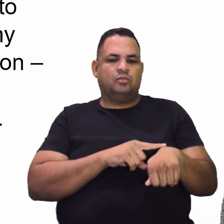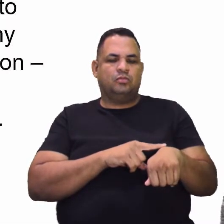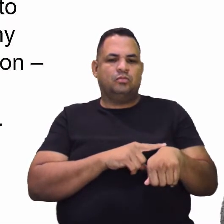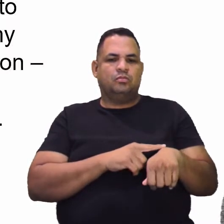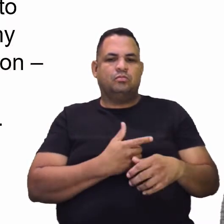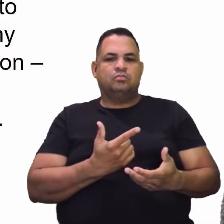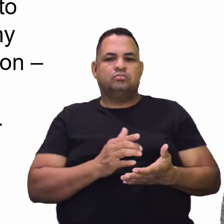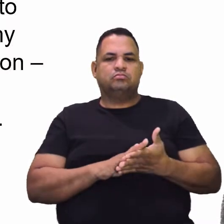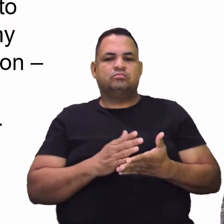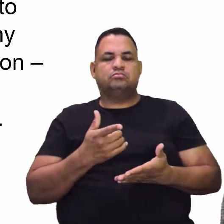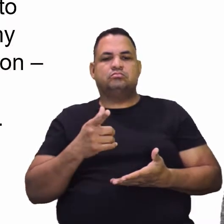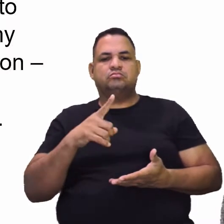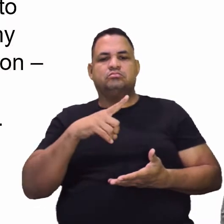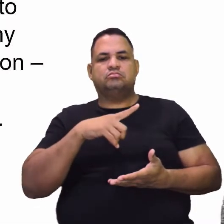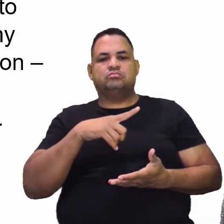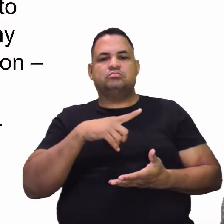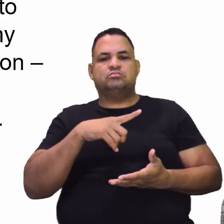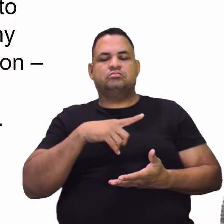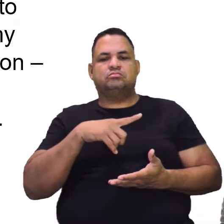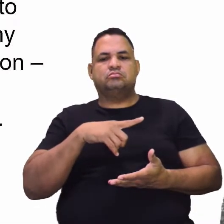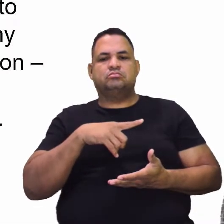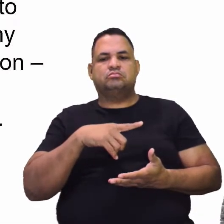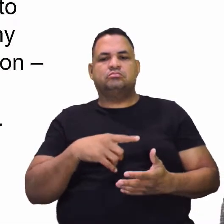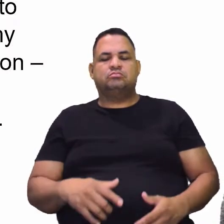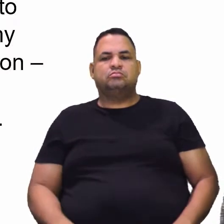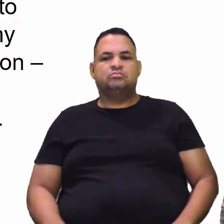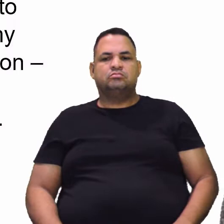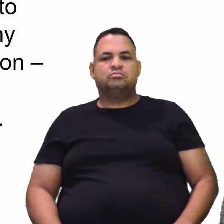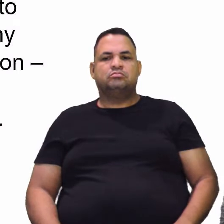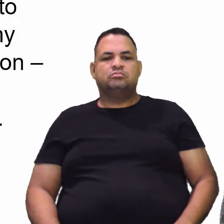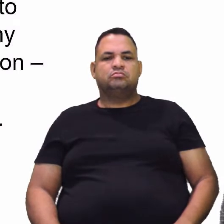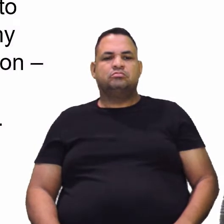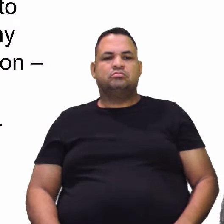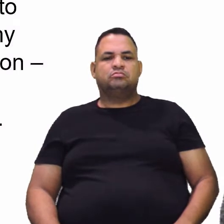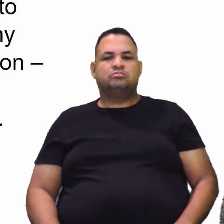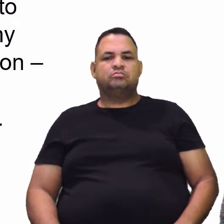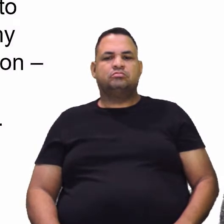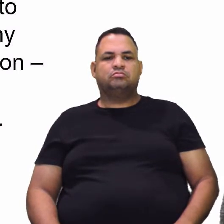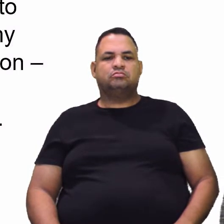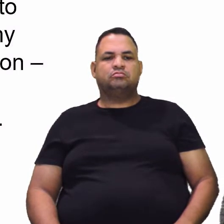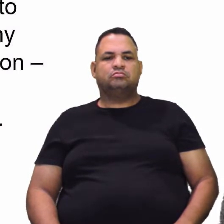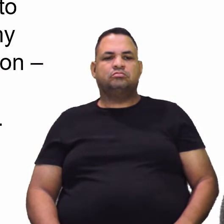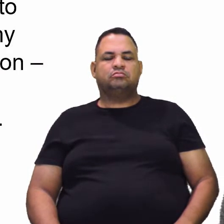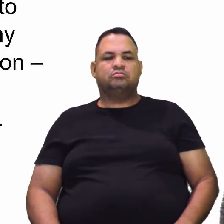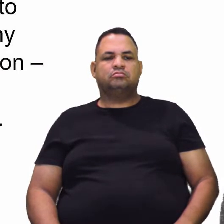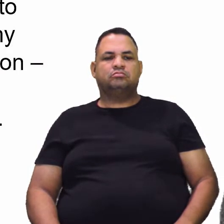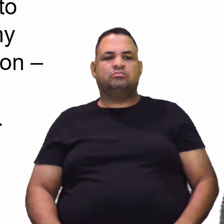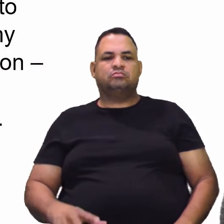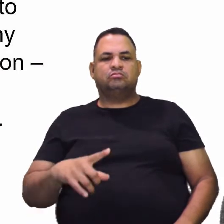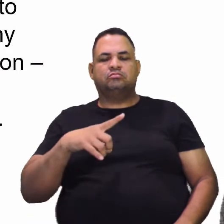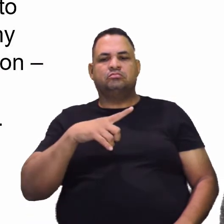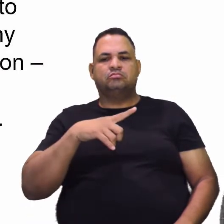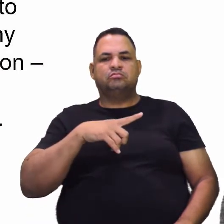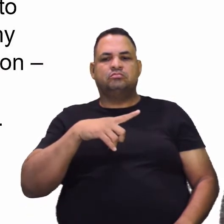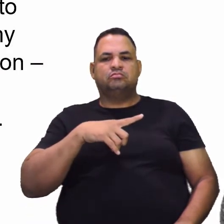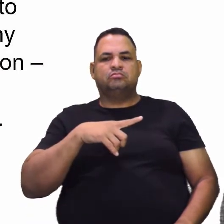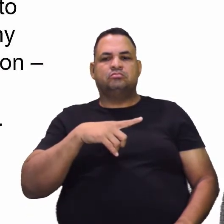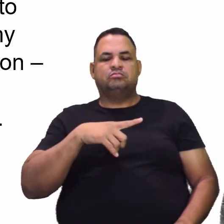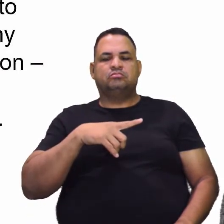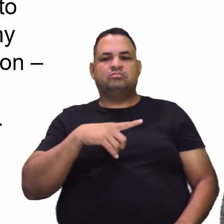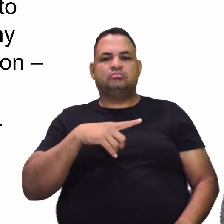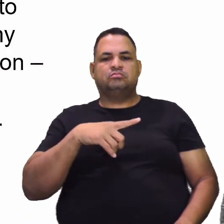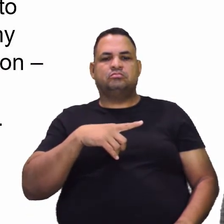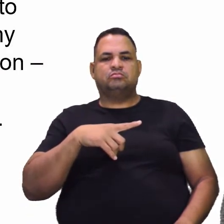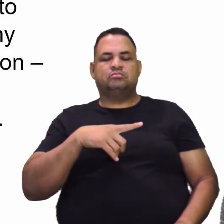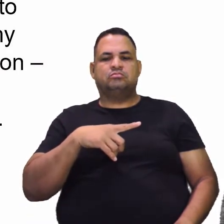uma outra situação aqui, que é o meu have lunch. Peguei a tinta errada, é o meu